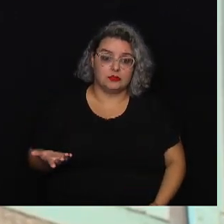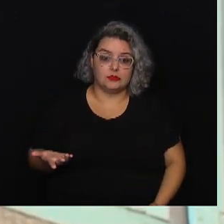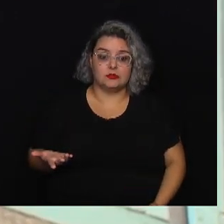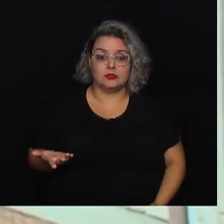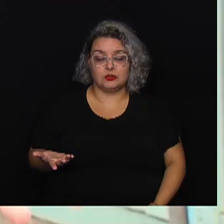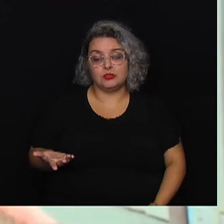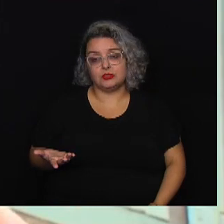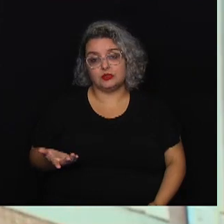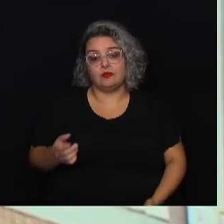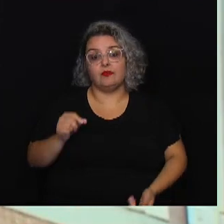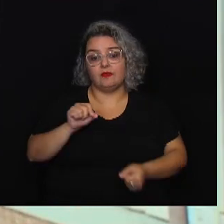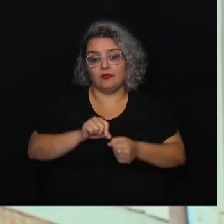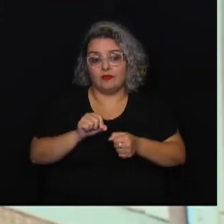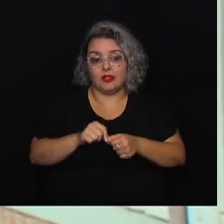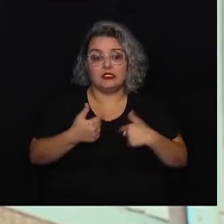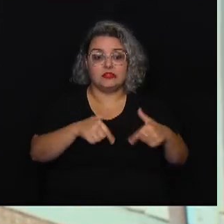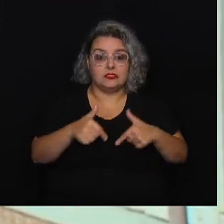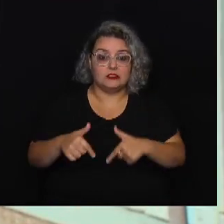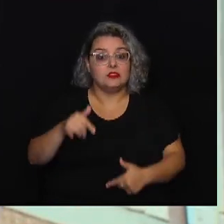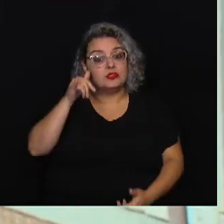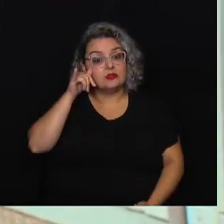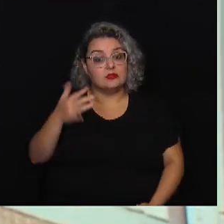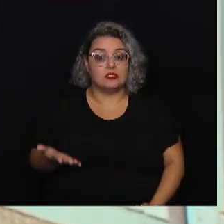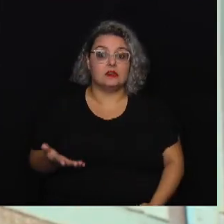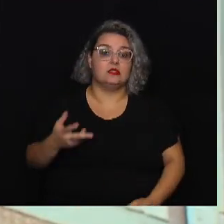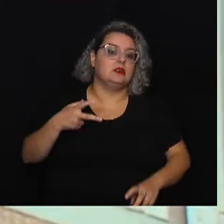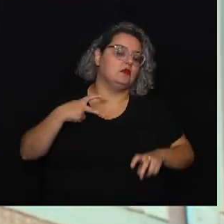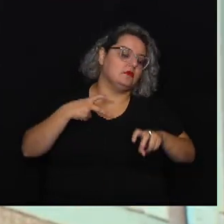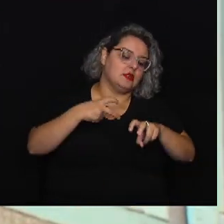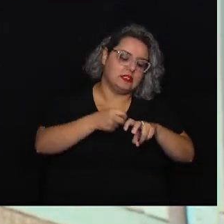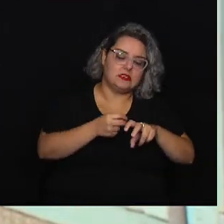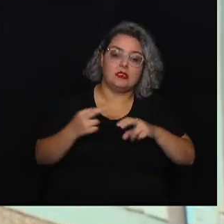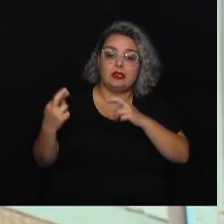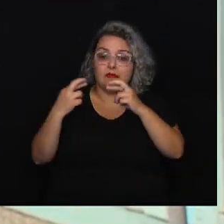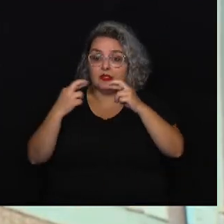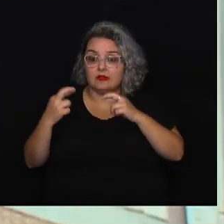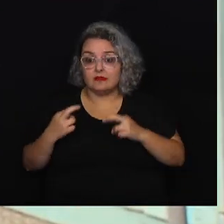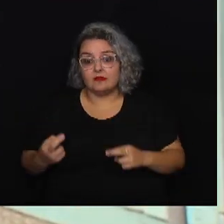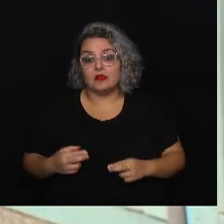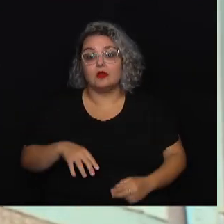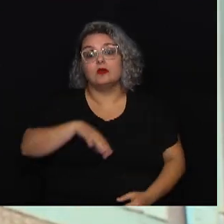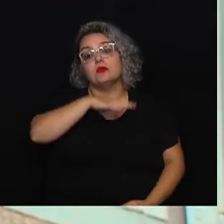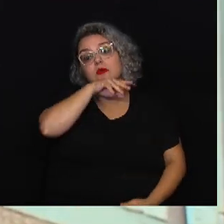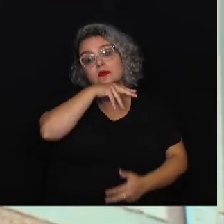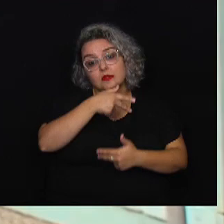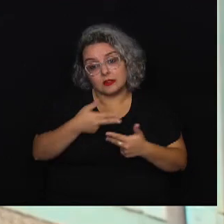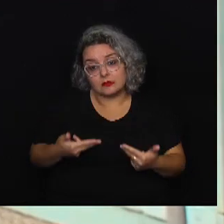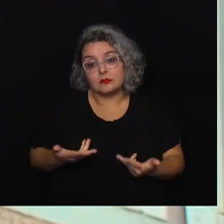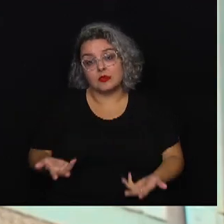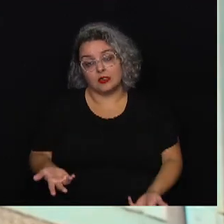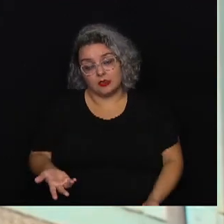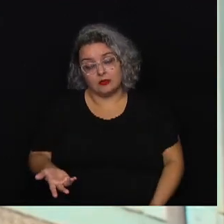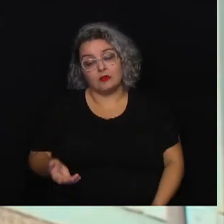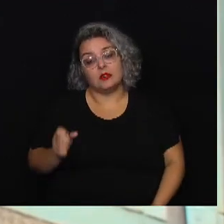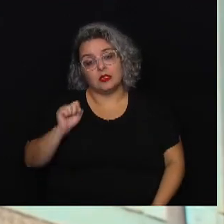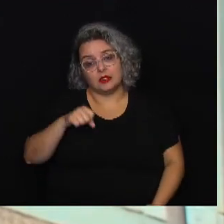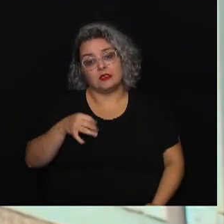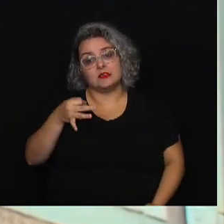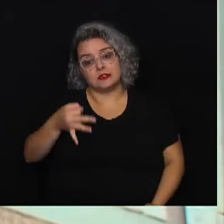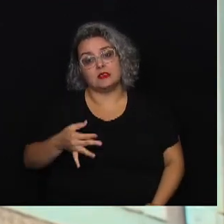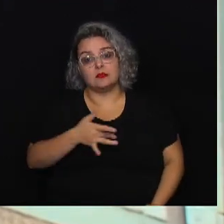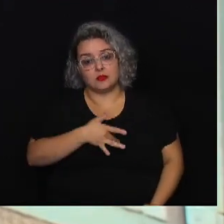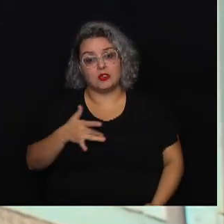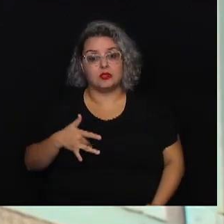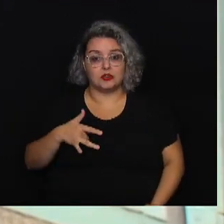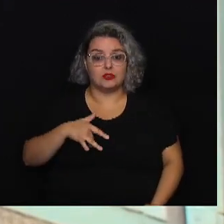que seja realizado esse trabalho de prevenção, vacina, ver se está tudo bem com o animal e tudo mais. Aí certamente a saúde